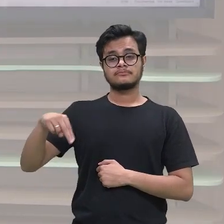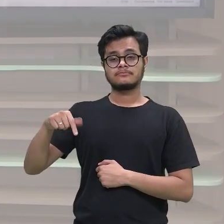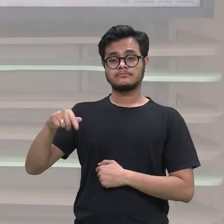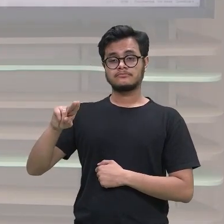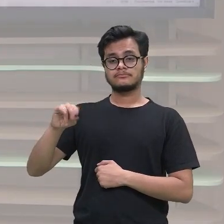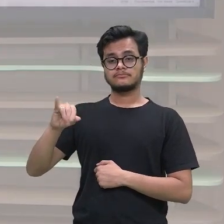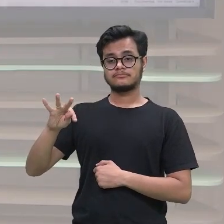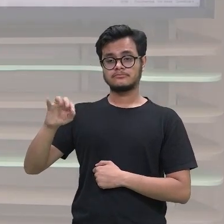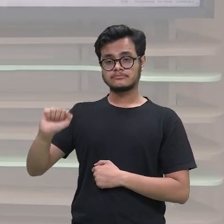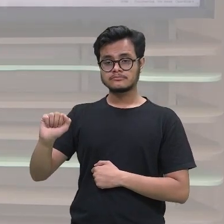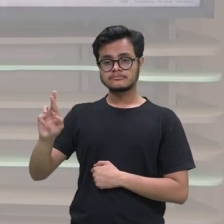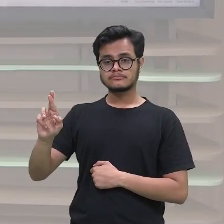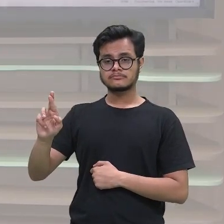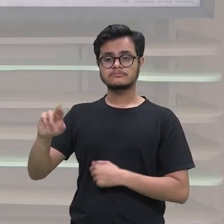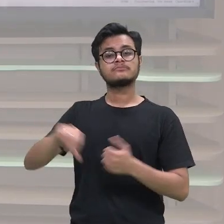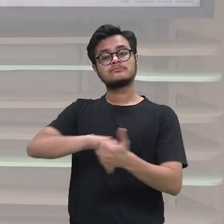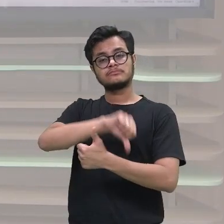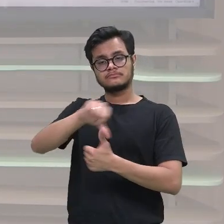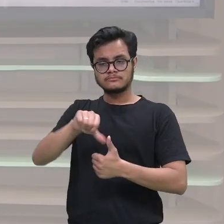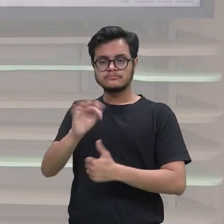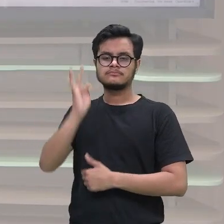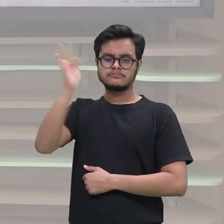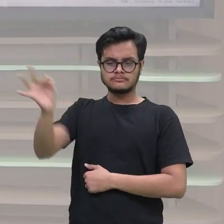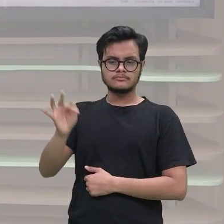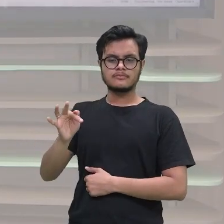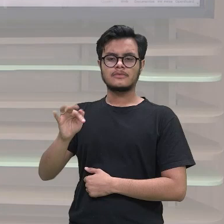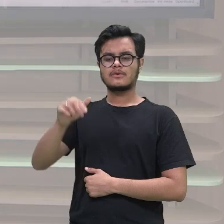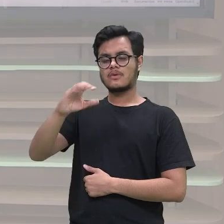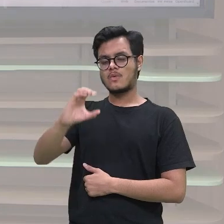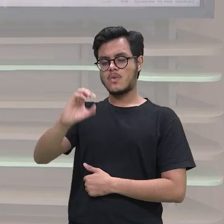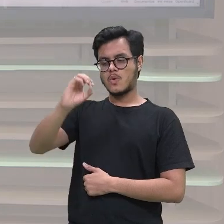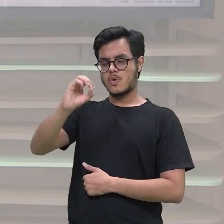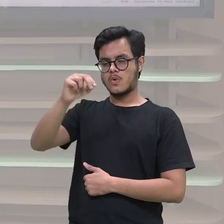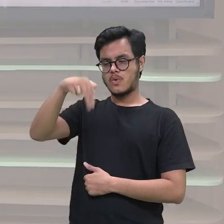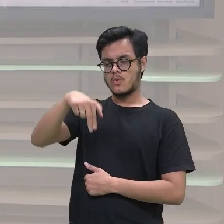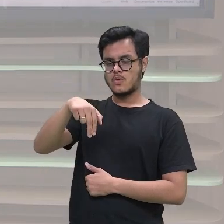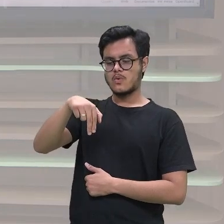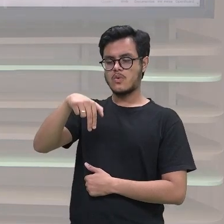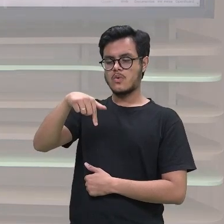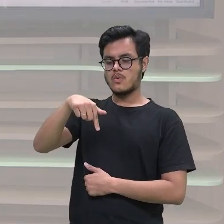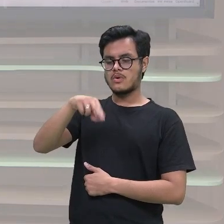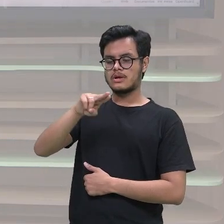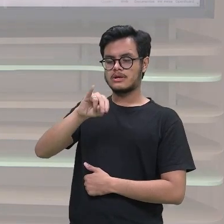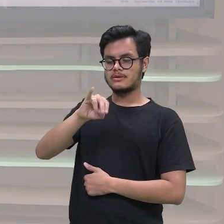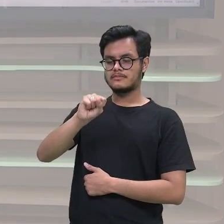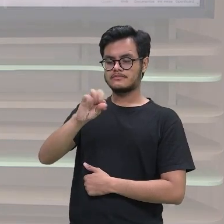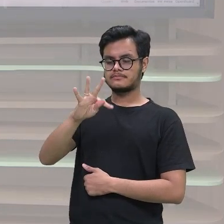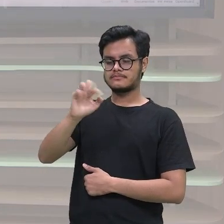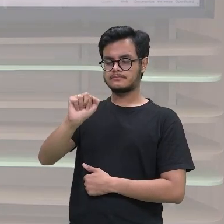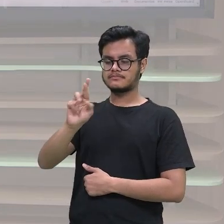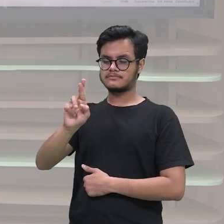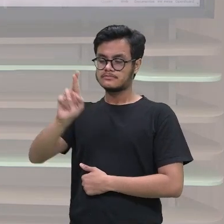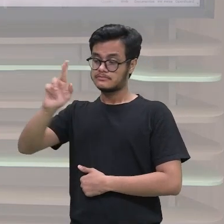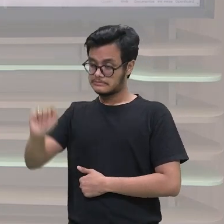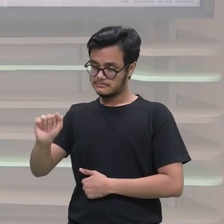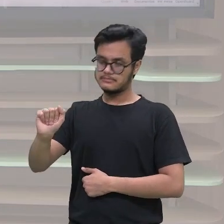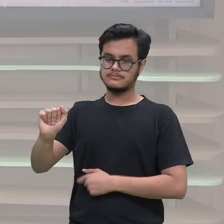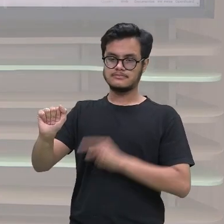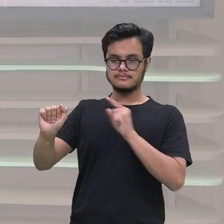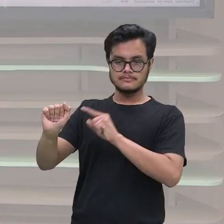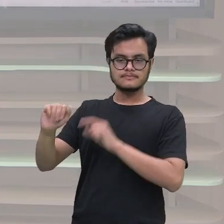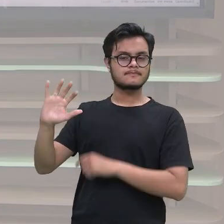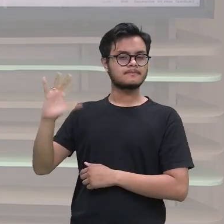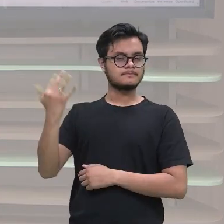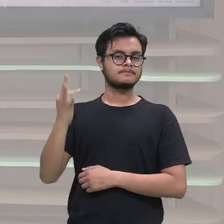ele mudou, ele flexionou para o futuro. Ele conquistará. Então essa ação se